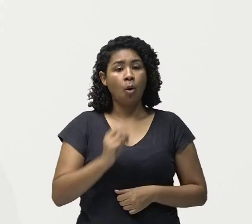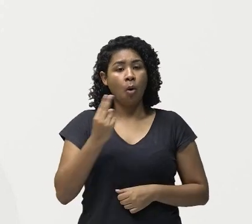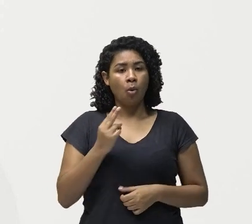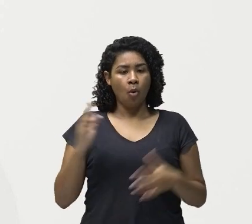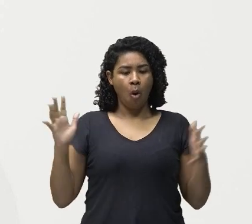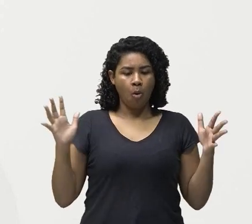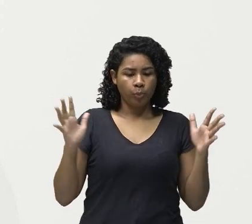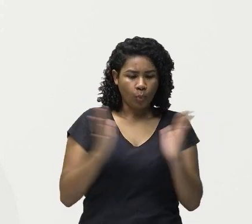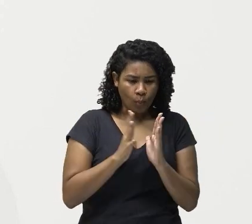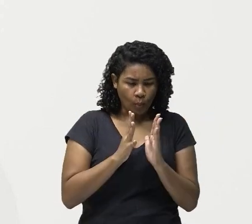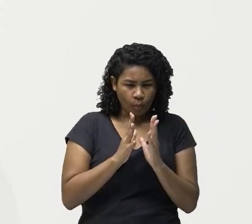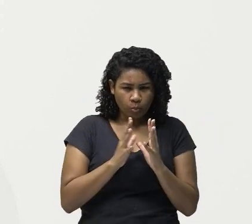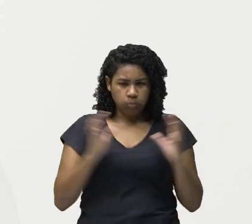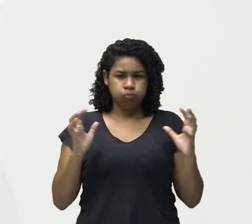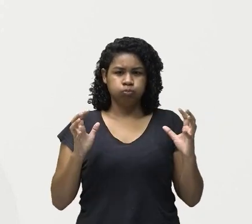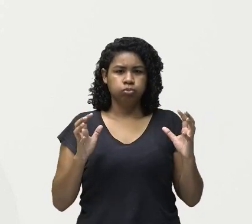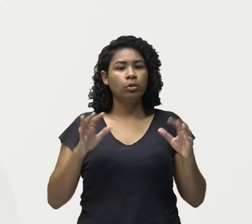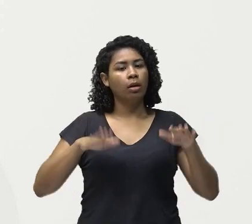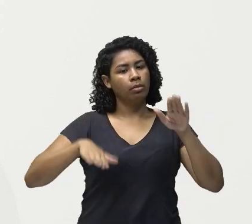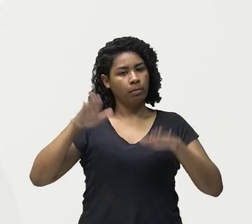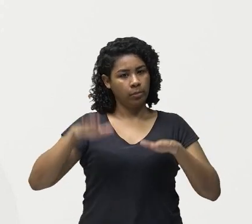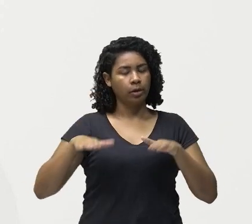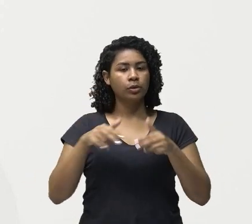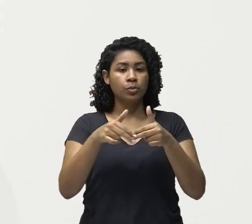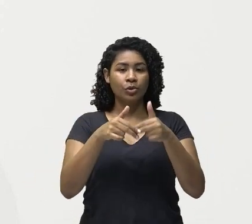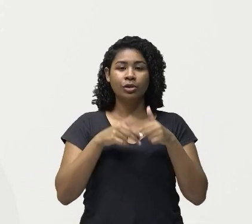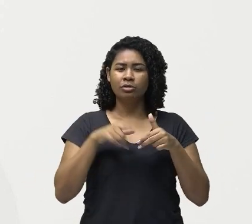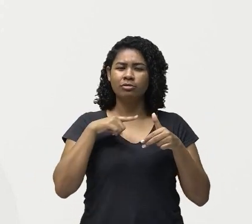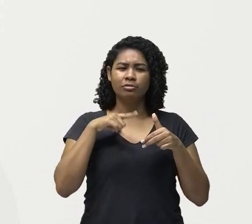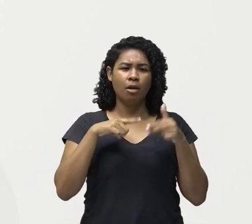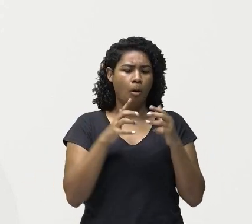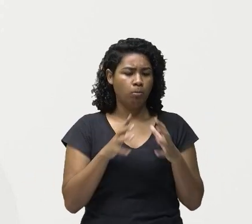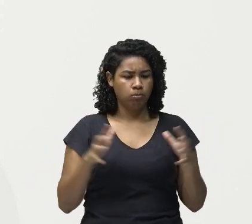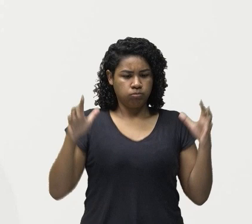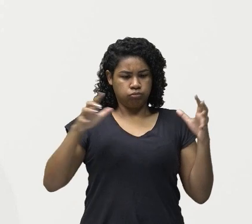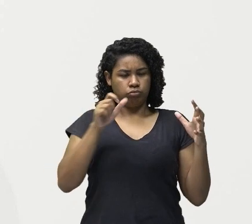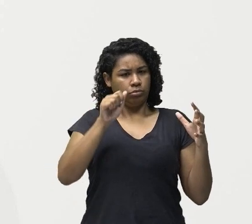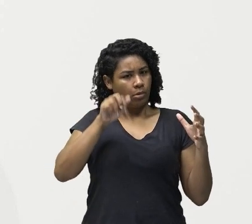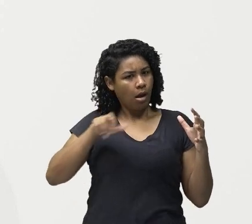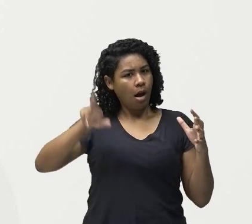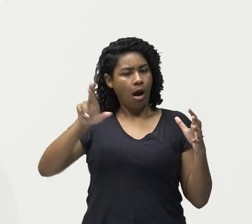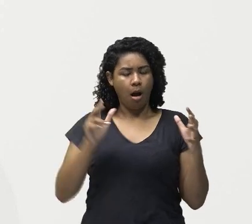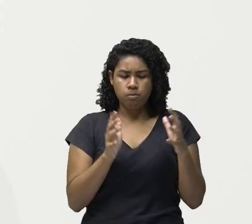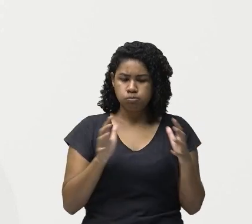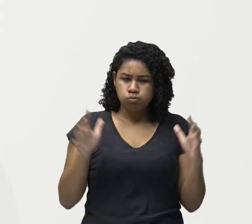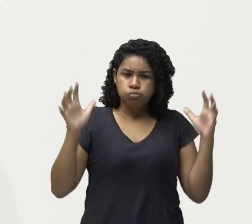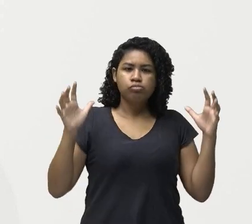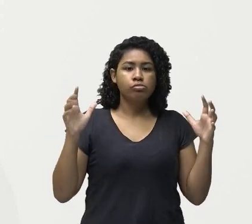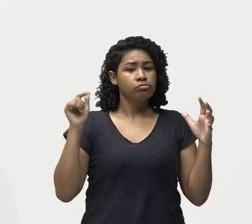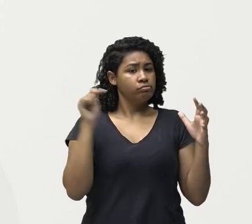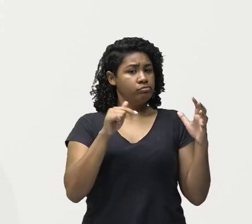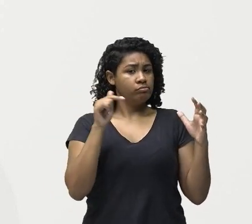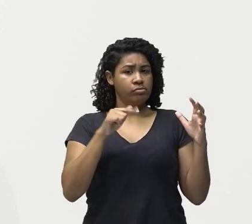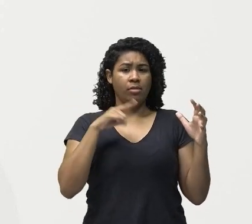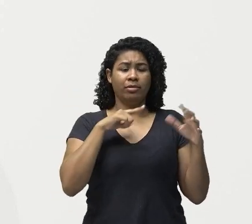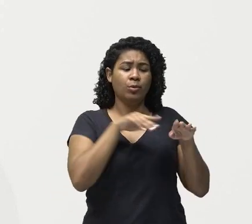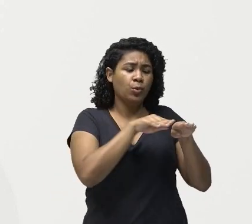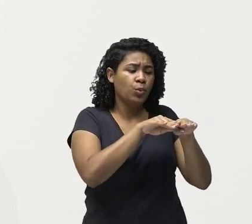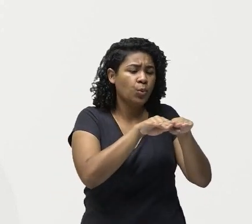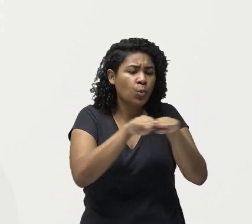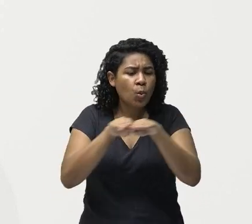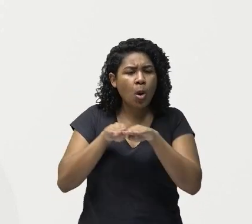praticamente uniformes, ou seja, eu tenho uma grande massa de ar, uma grande extensão de ar que elas estão ali iguais